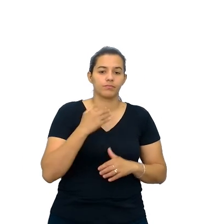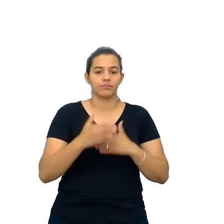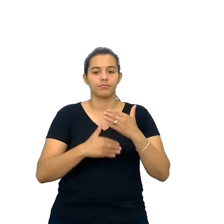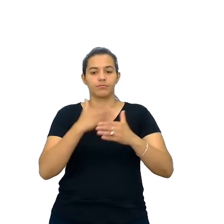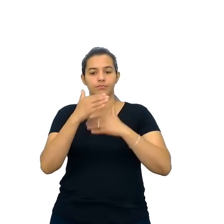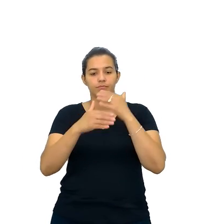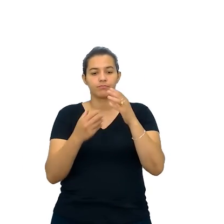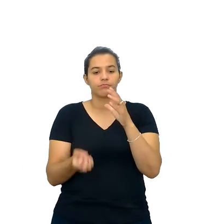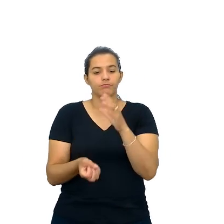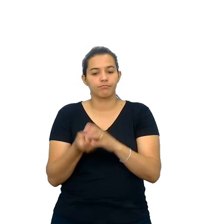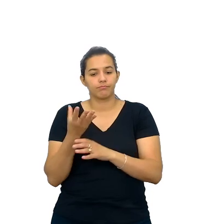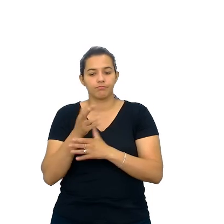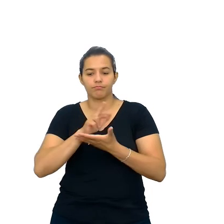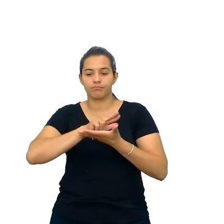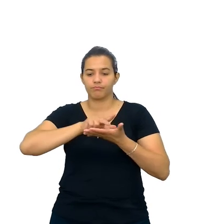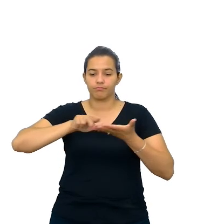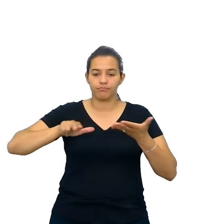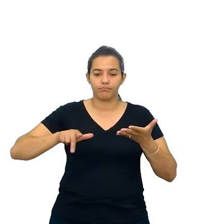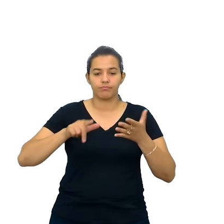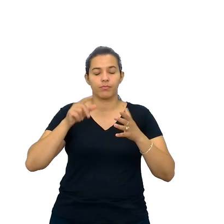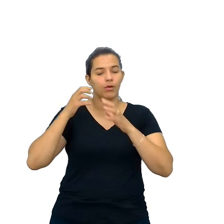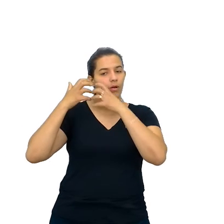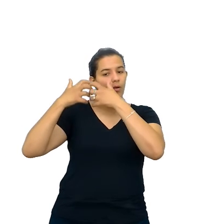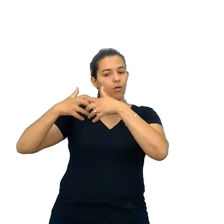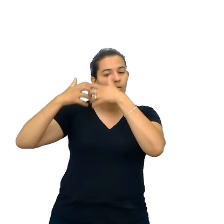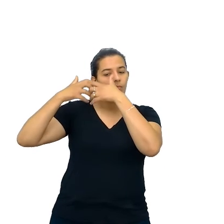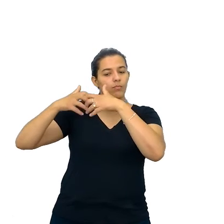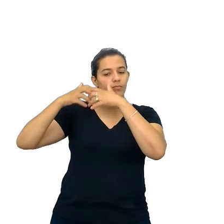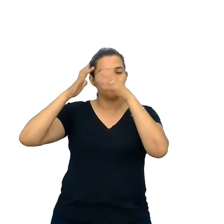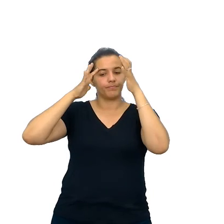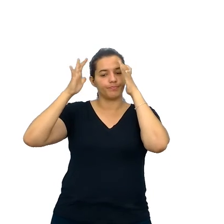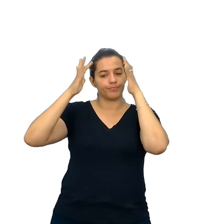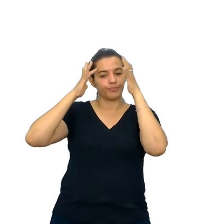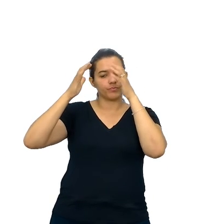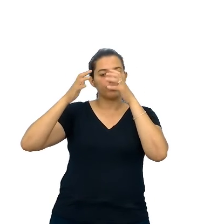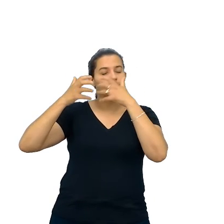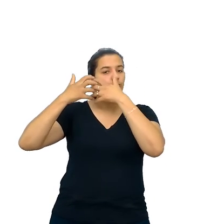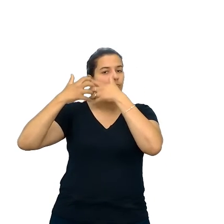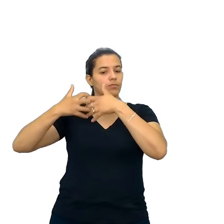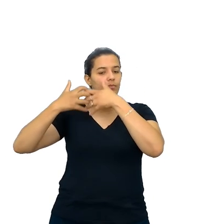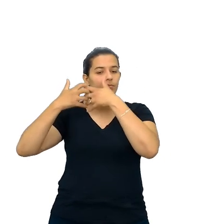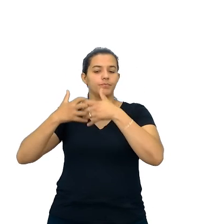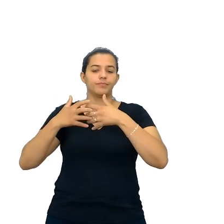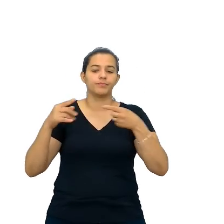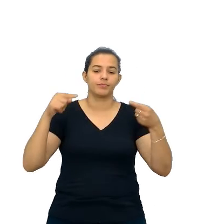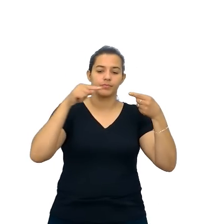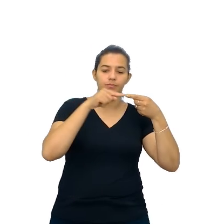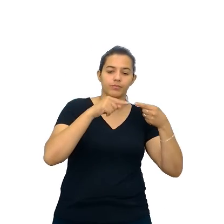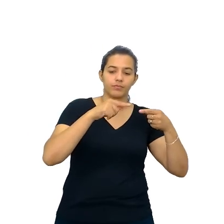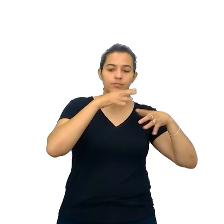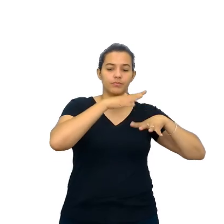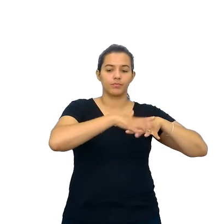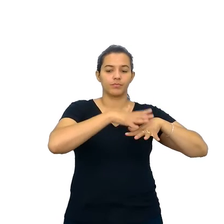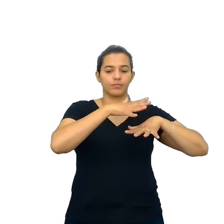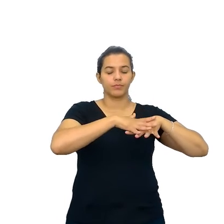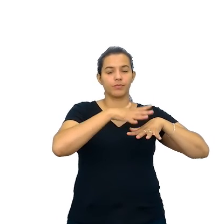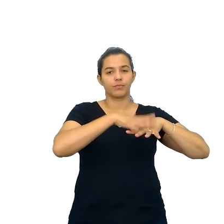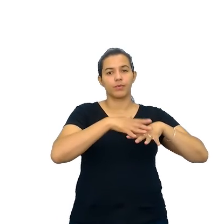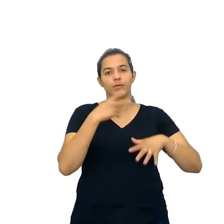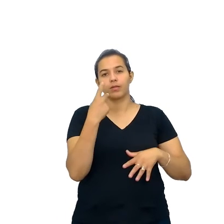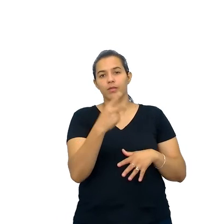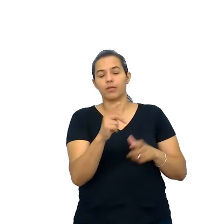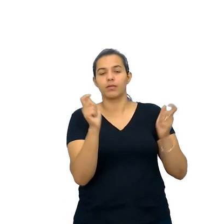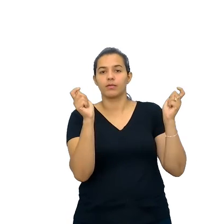de construção do raciocínio lógico e do raciocínio lógico matemático, para que ele pudesse prever